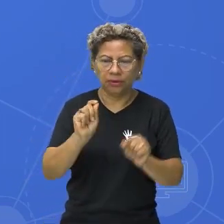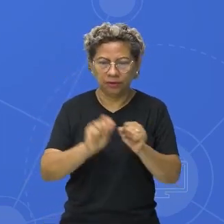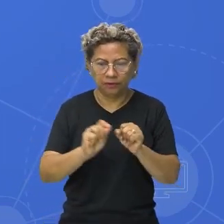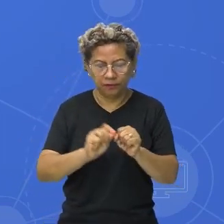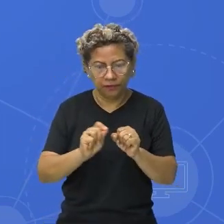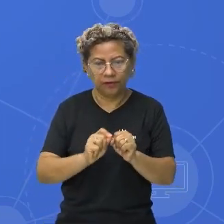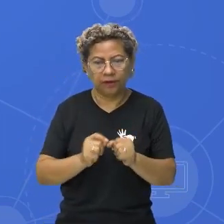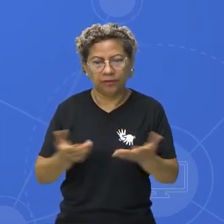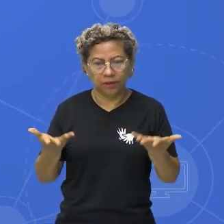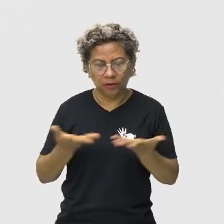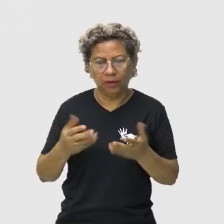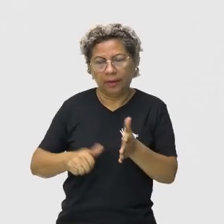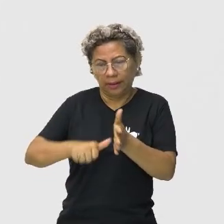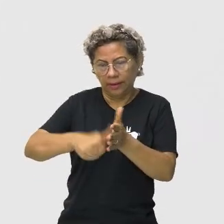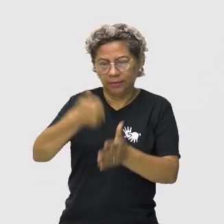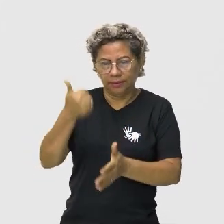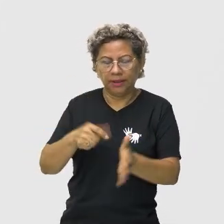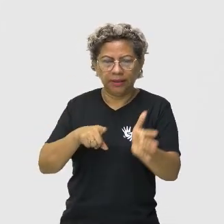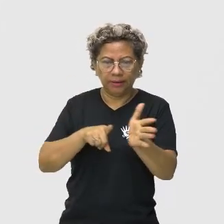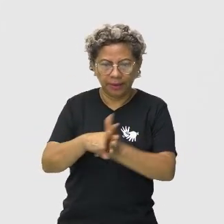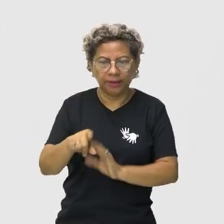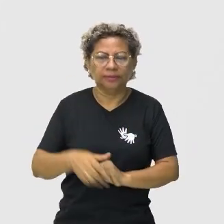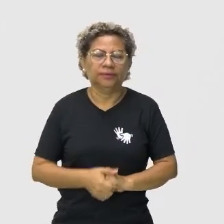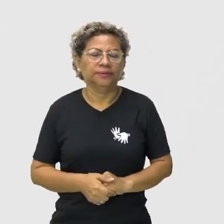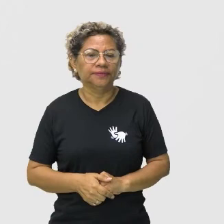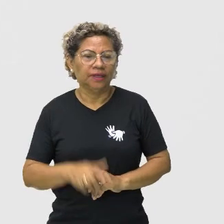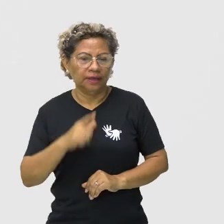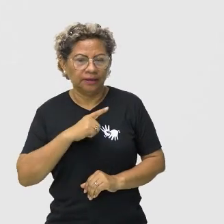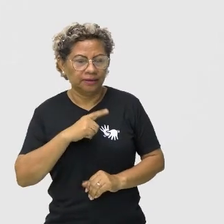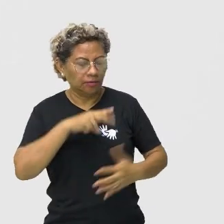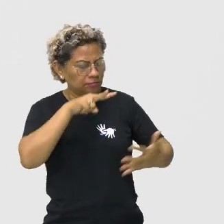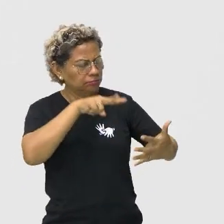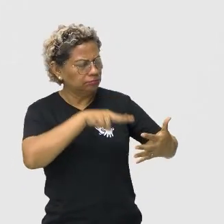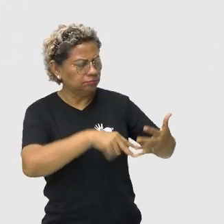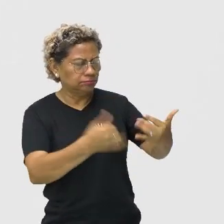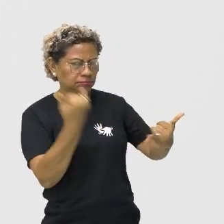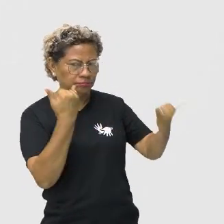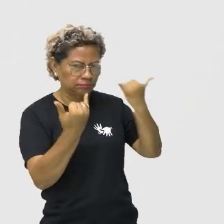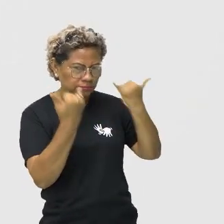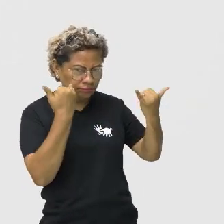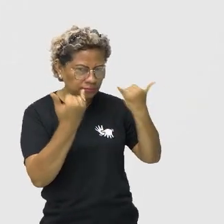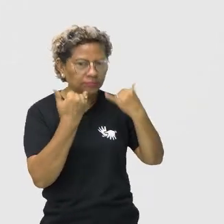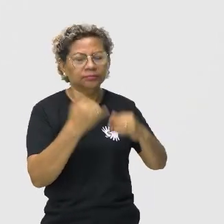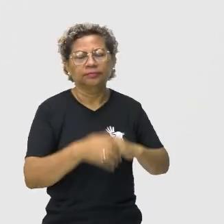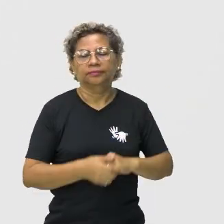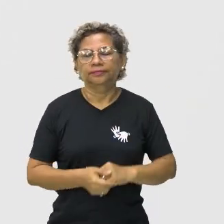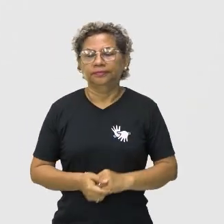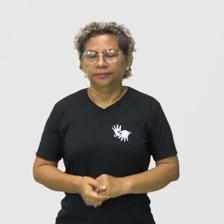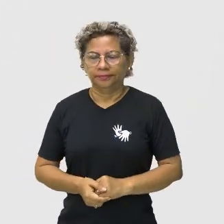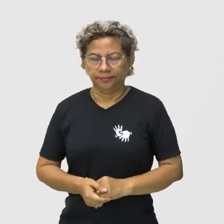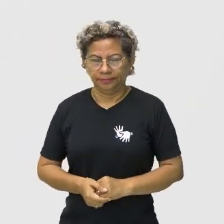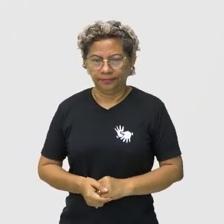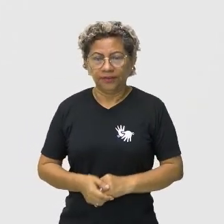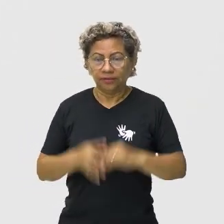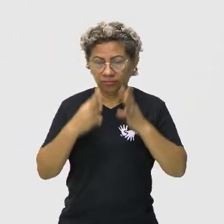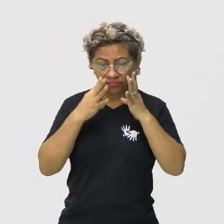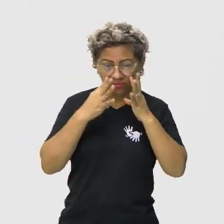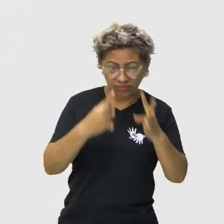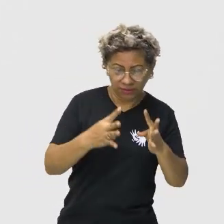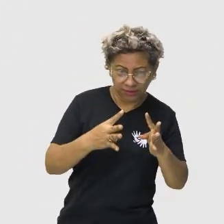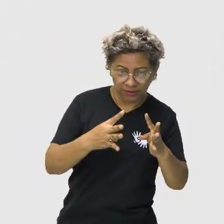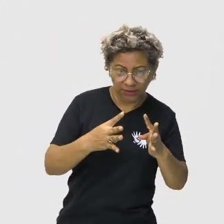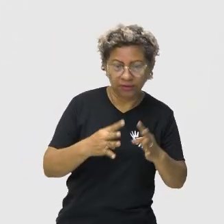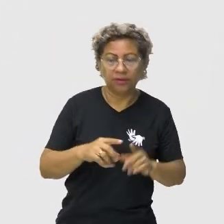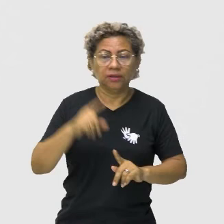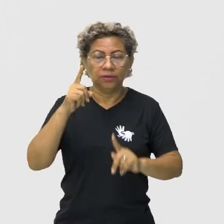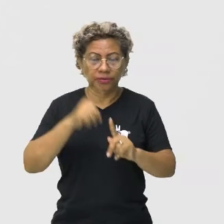interativa. Na primeira questão, nós temos aí essa questão do Brasil Escola 2021. Identifique o tipo de